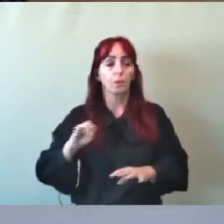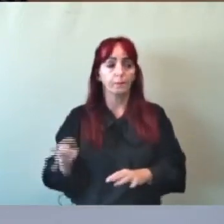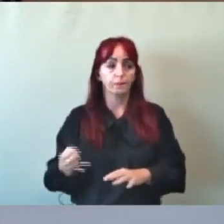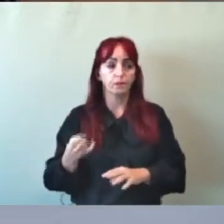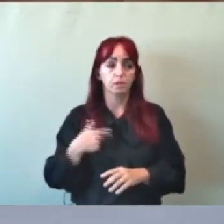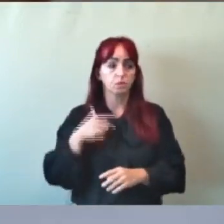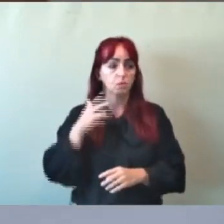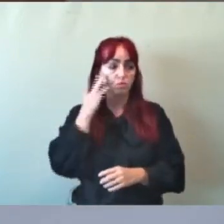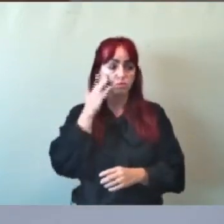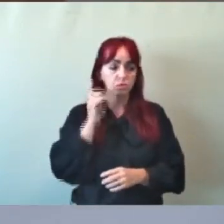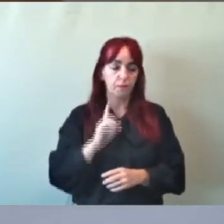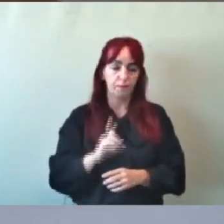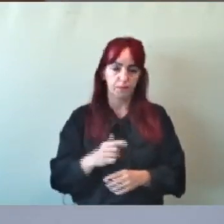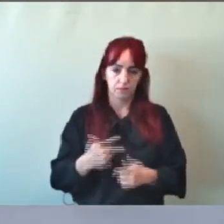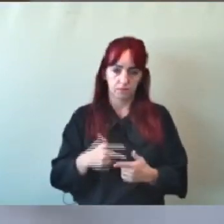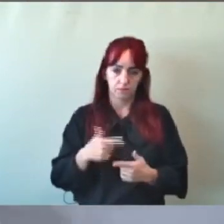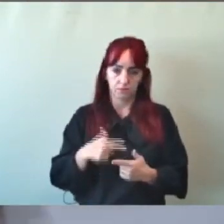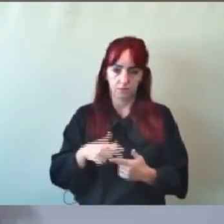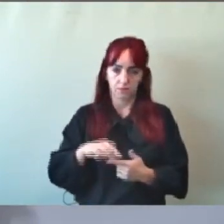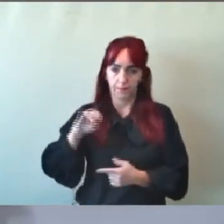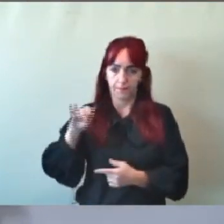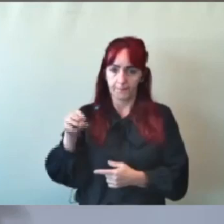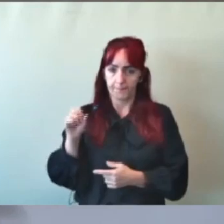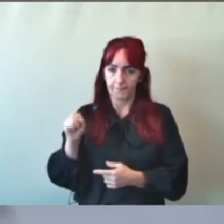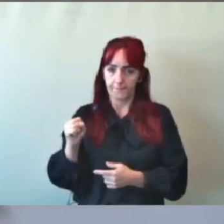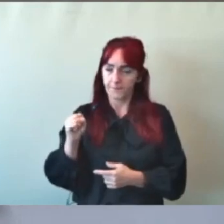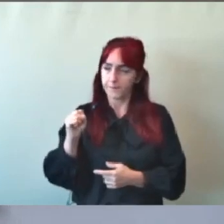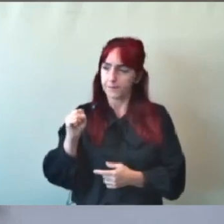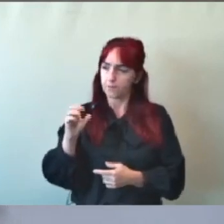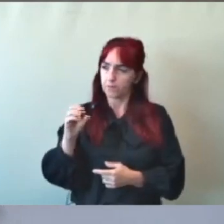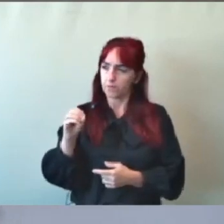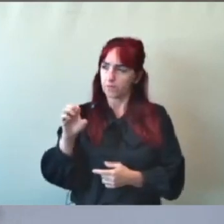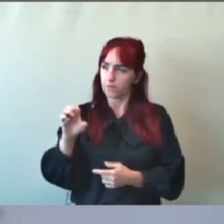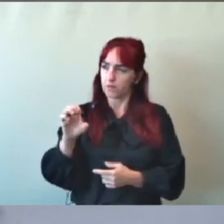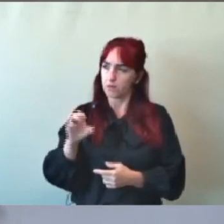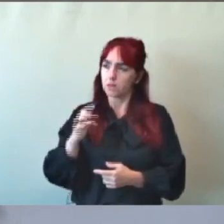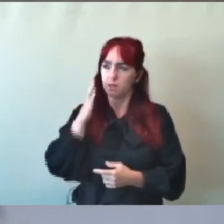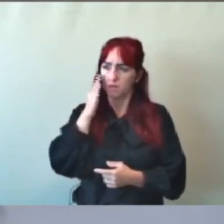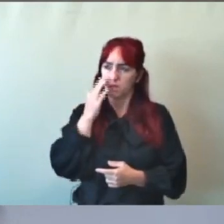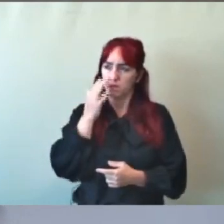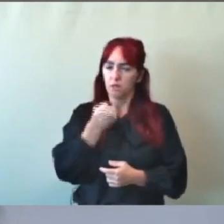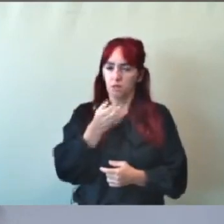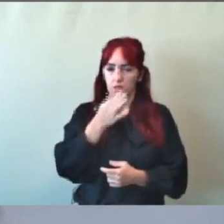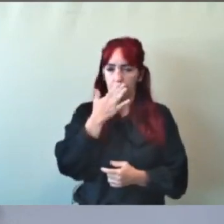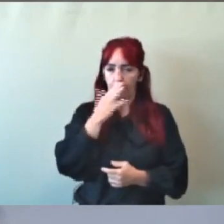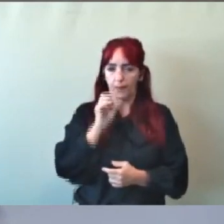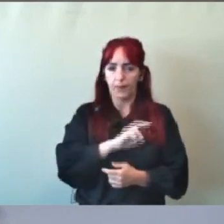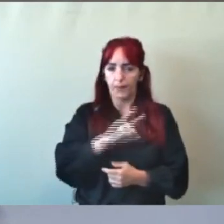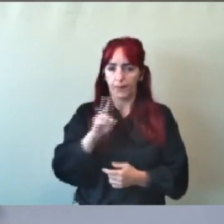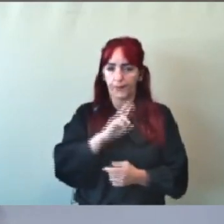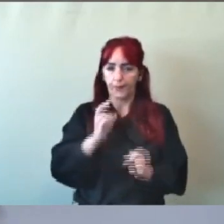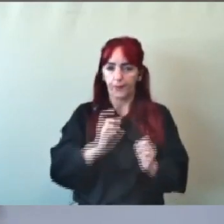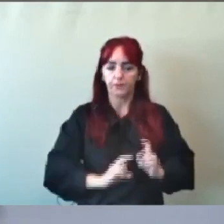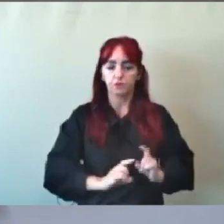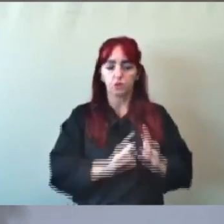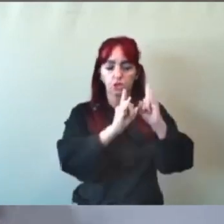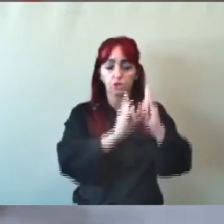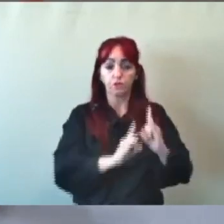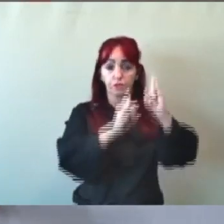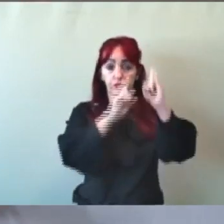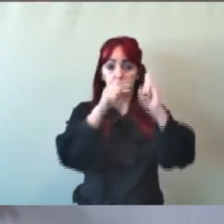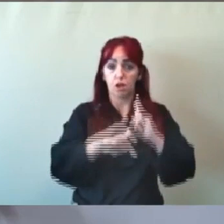o José Magalhães sabe aqui o nome do edifício. Nós temos um edifício na Abílio Machado que ele tem 100